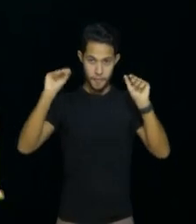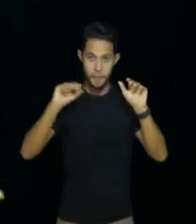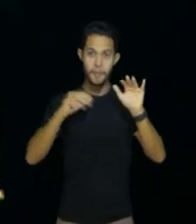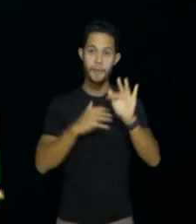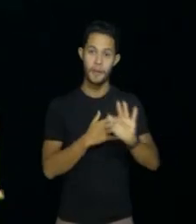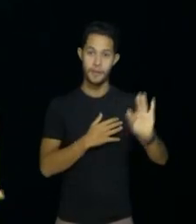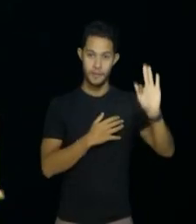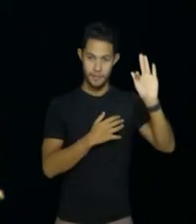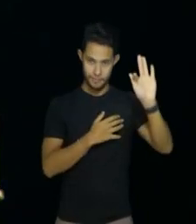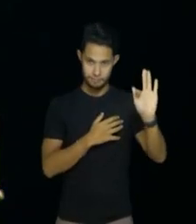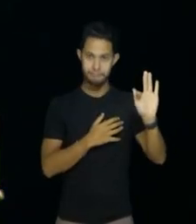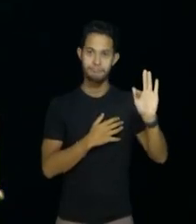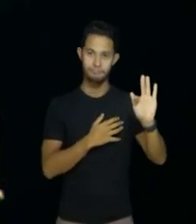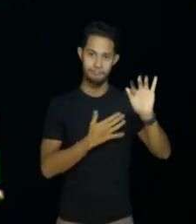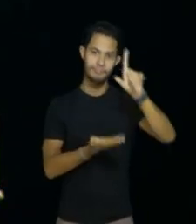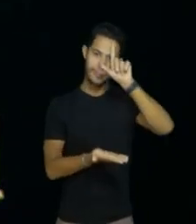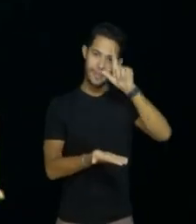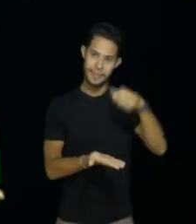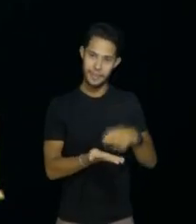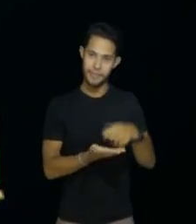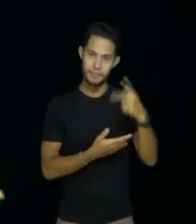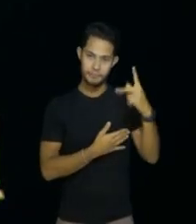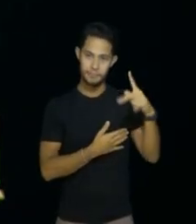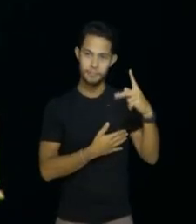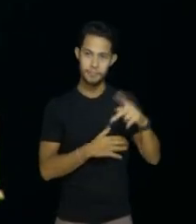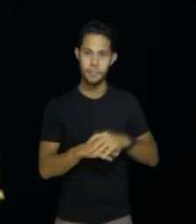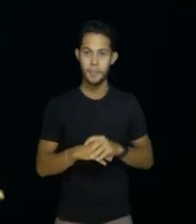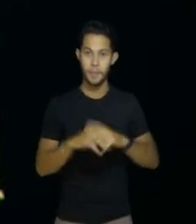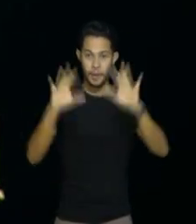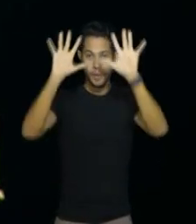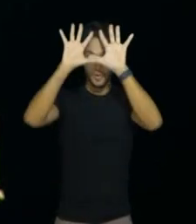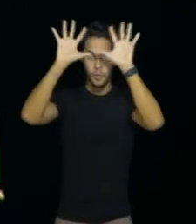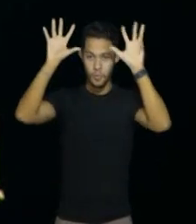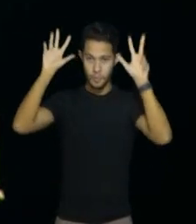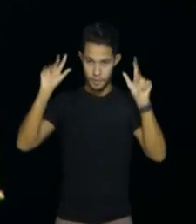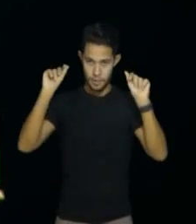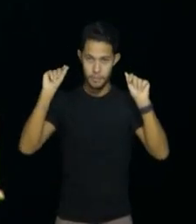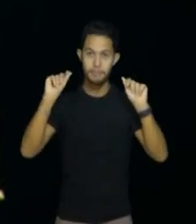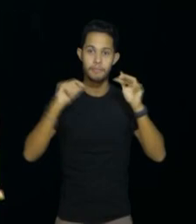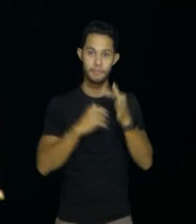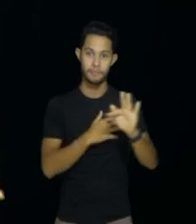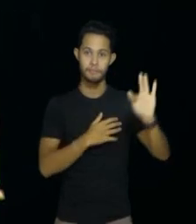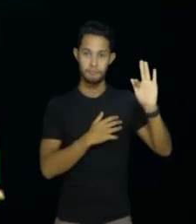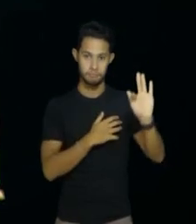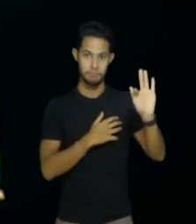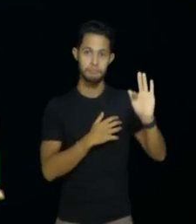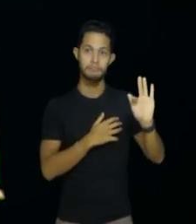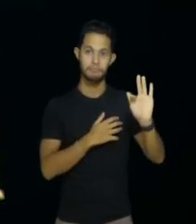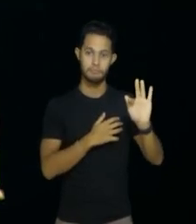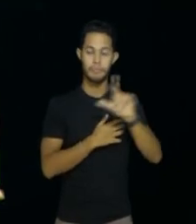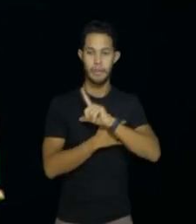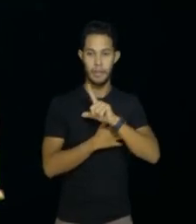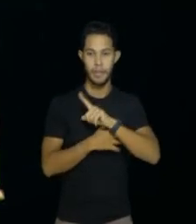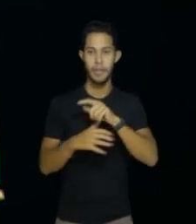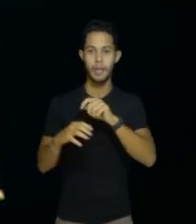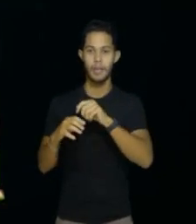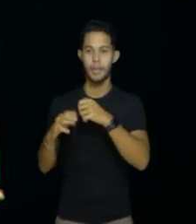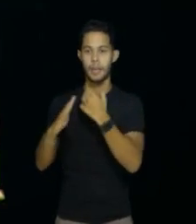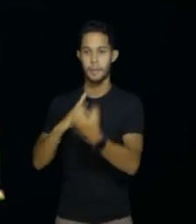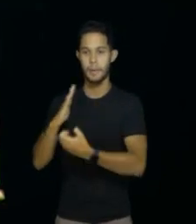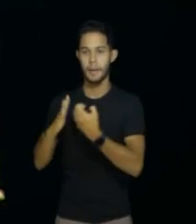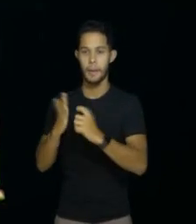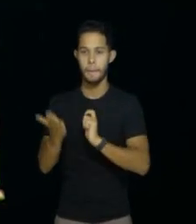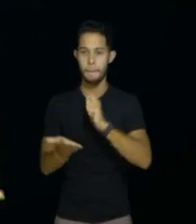a decisão do Supremo Tribunal Federal, as empresas que há 10 anos pagam de 1 a